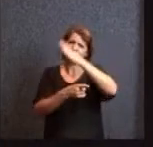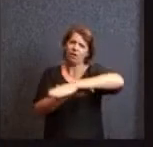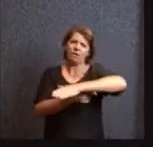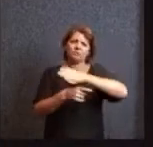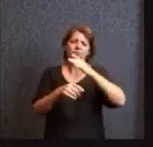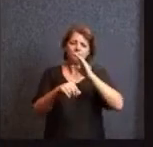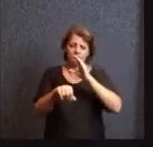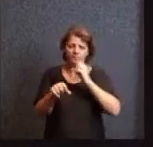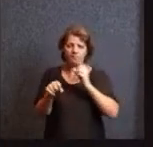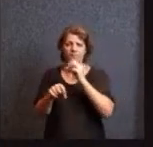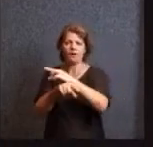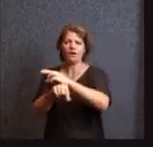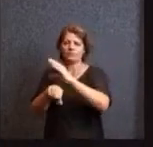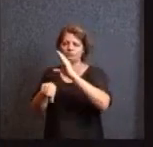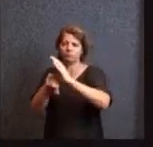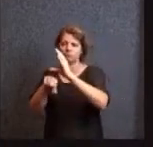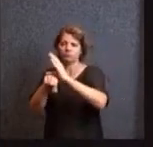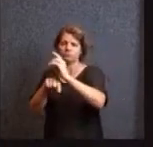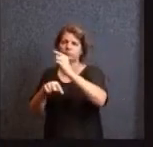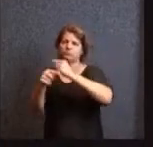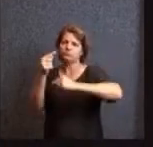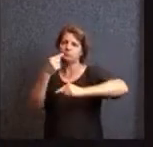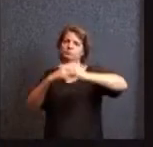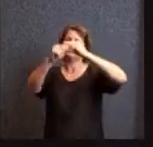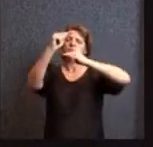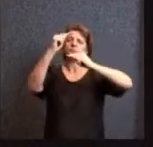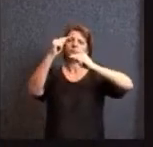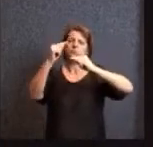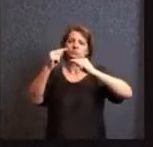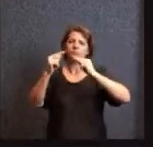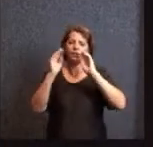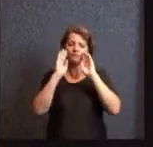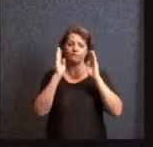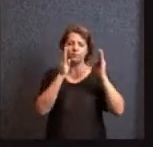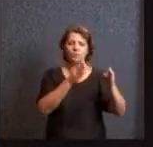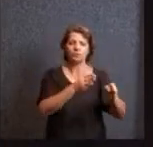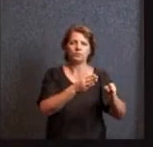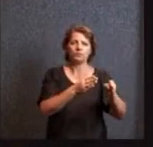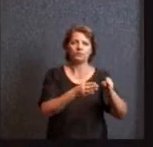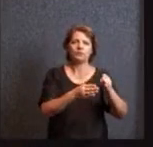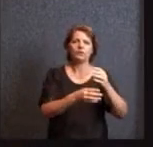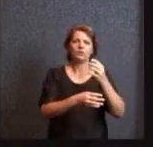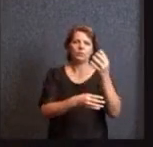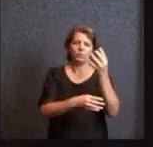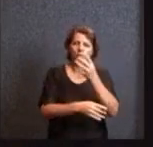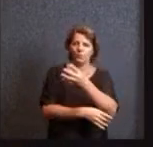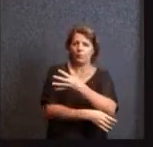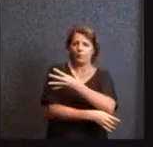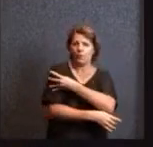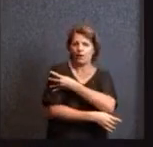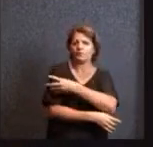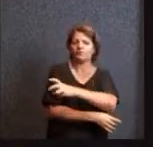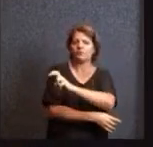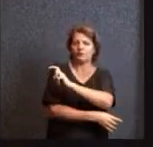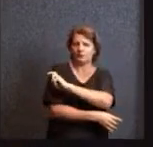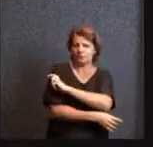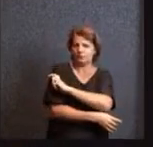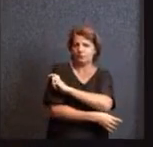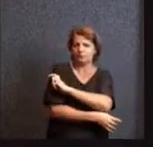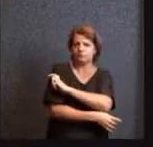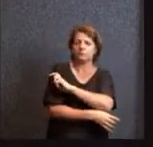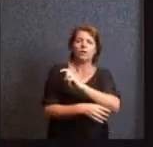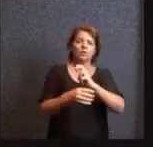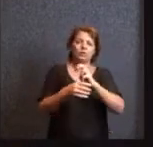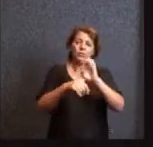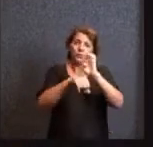o ingresso no mundo do trabalho, se voltará também para os alunos do 4º e do 5º, mais especialmente do 5º, estágio